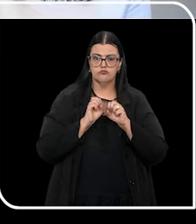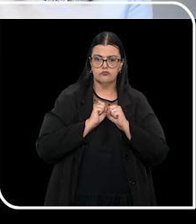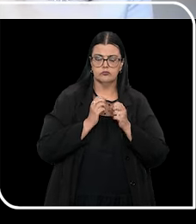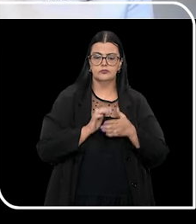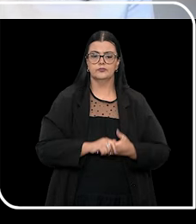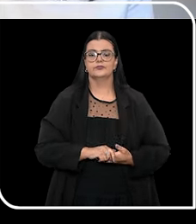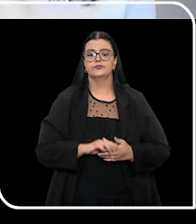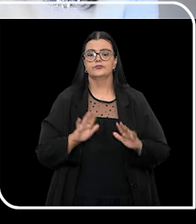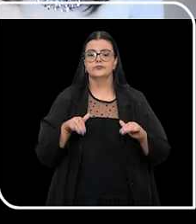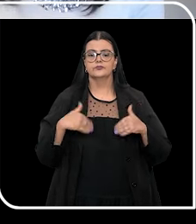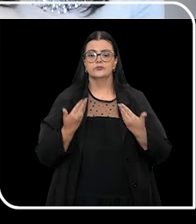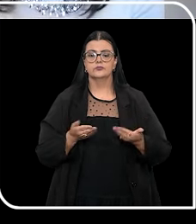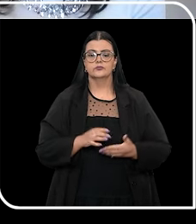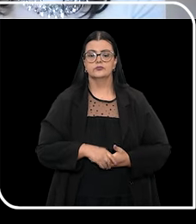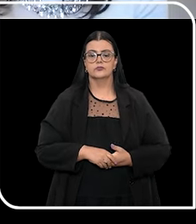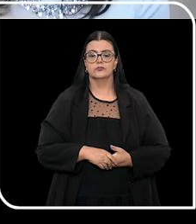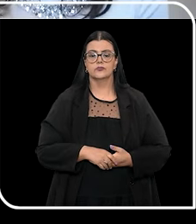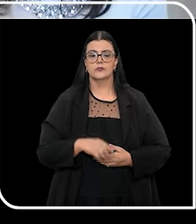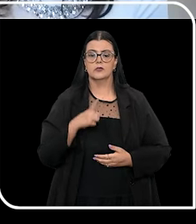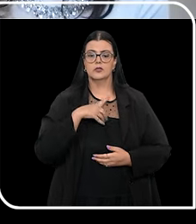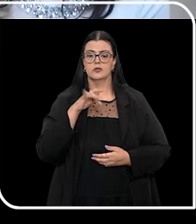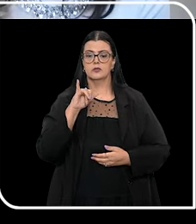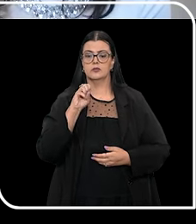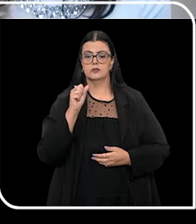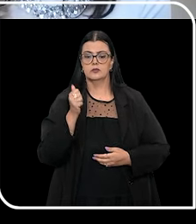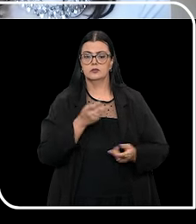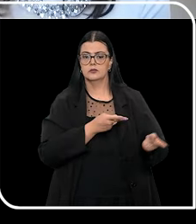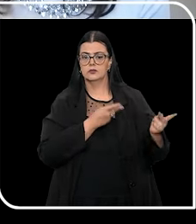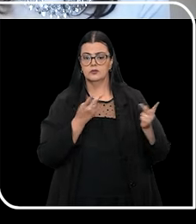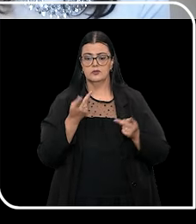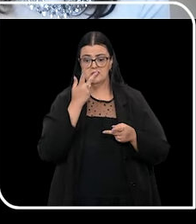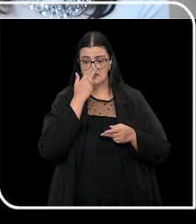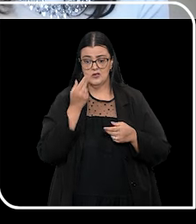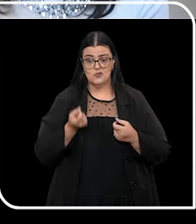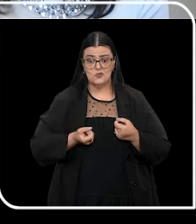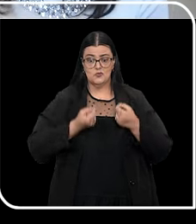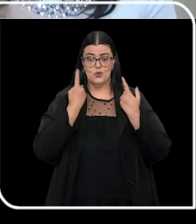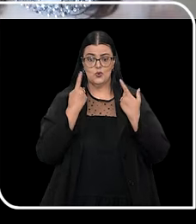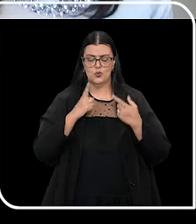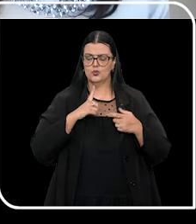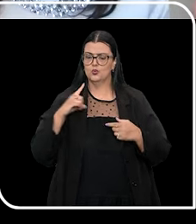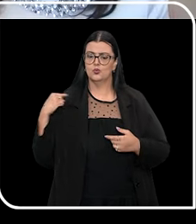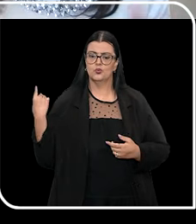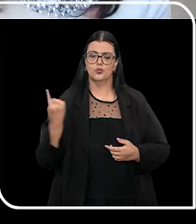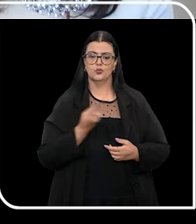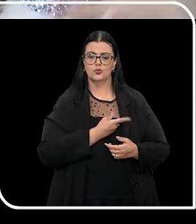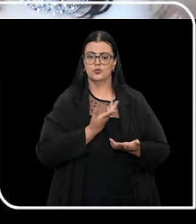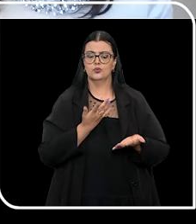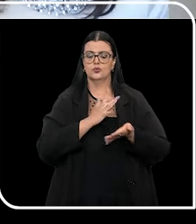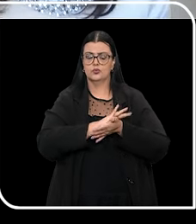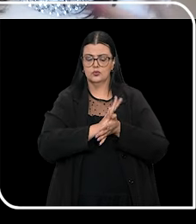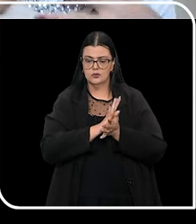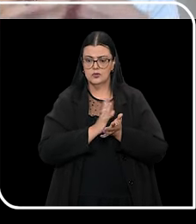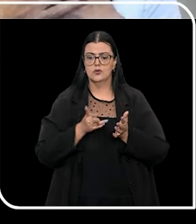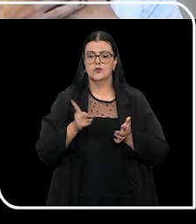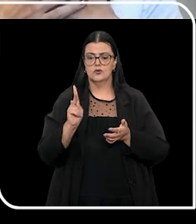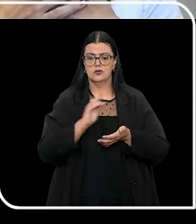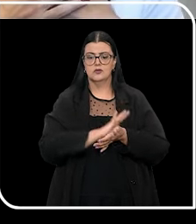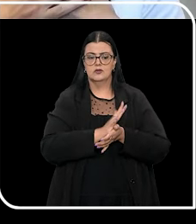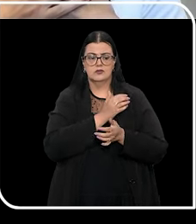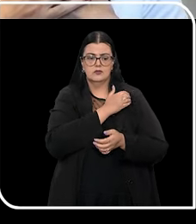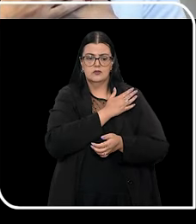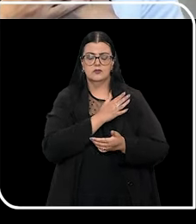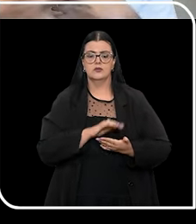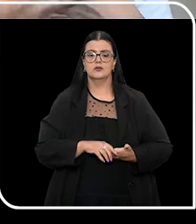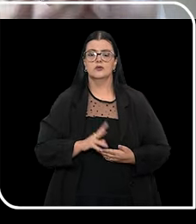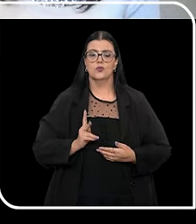né Tá então a gente Eu e a Isa trouxemos uma uma bomba aqui né somos todos capacitistas continuamos preconceituosos eu que sou